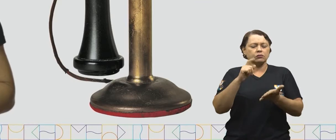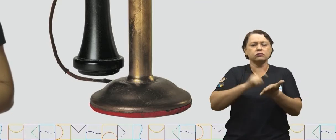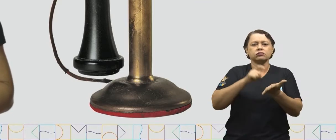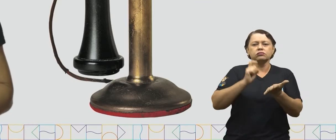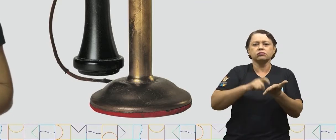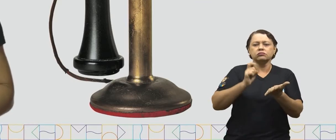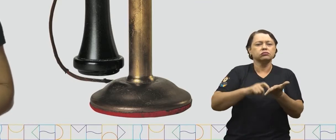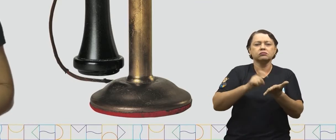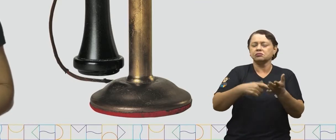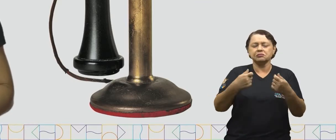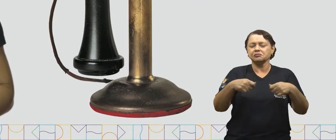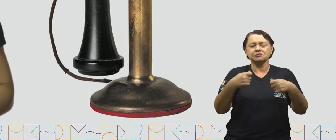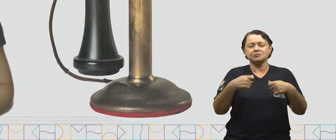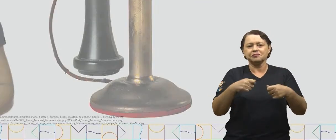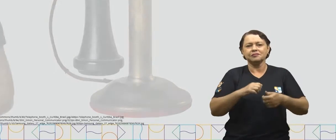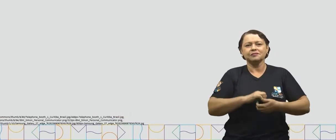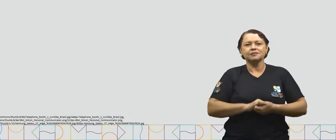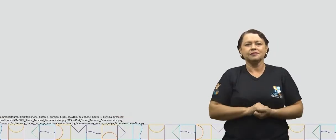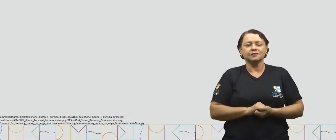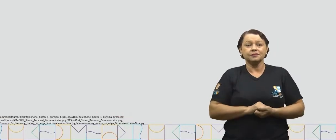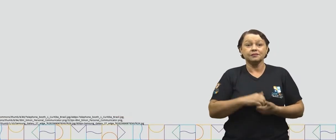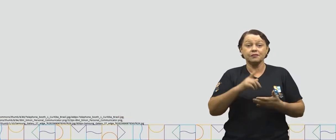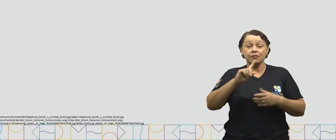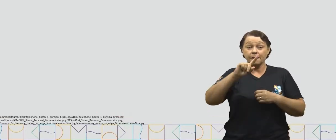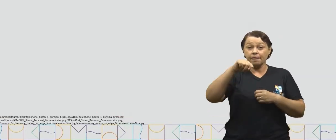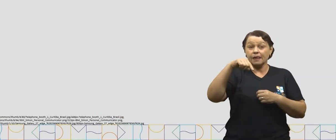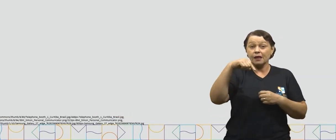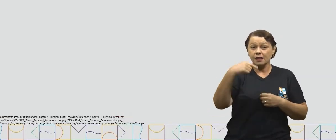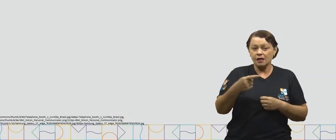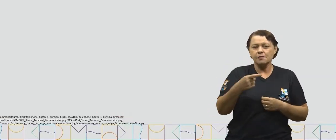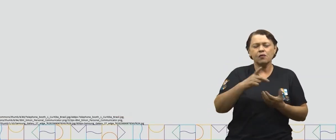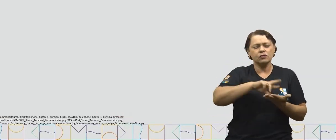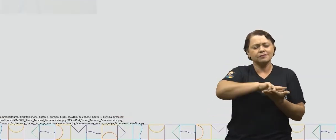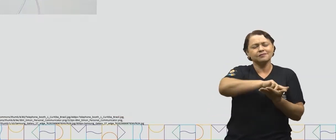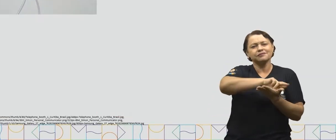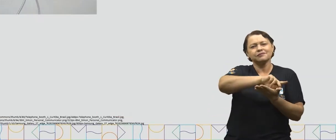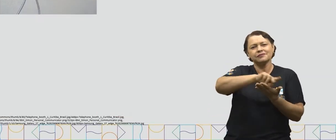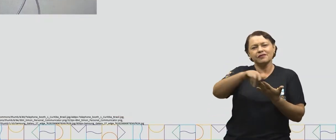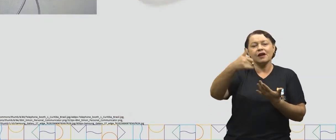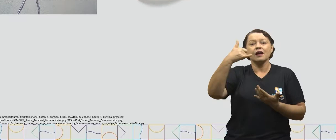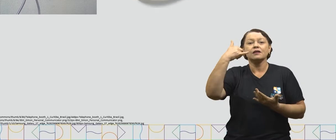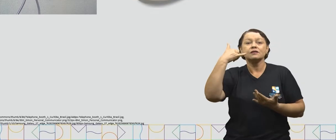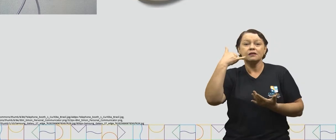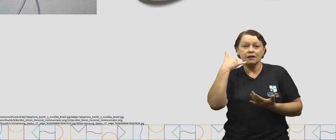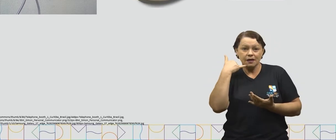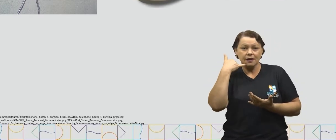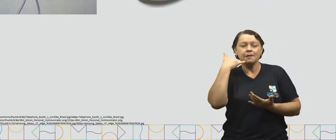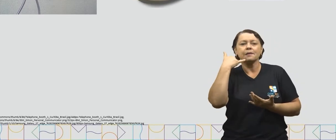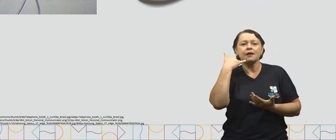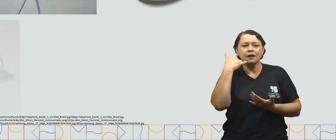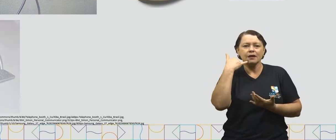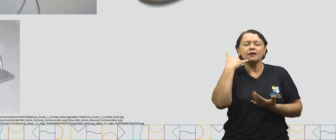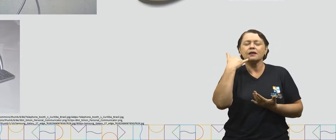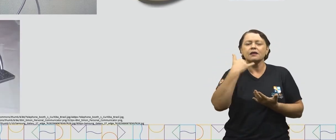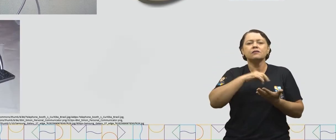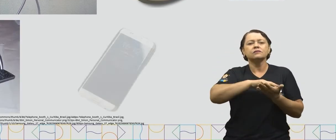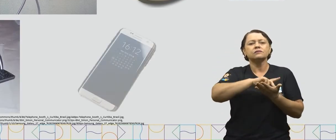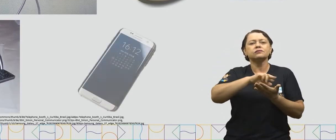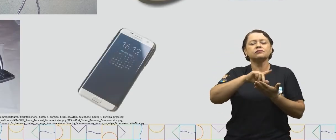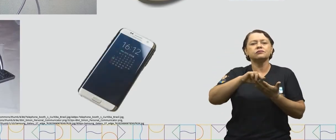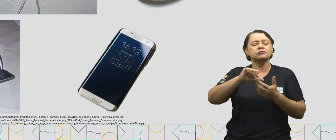para transmitir a sua mensagem. De lá para cá, tanto os aparelhos de telefone quanto o próprio sistema de